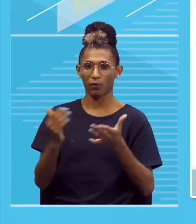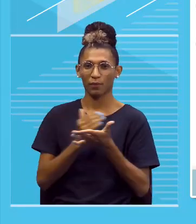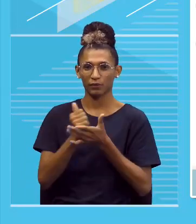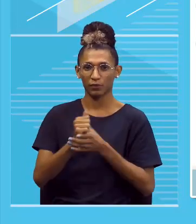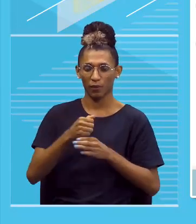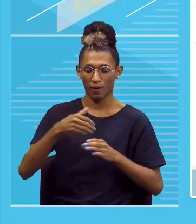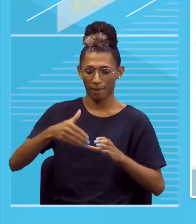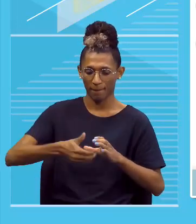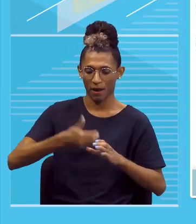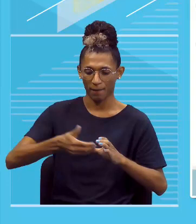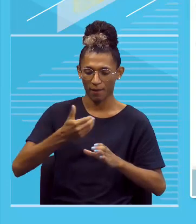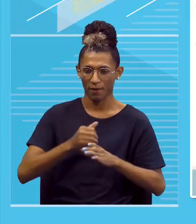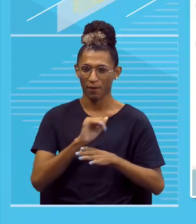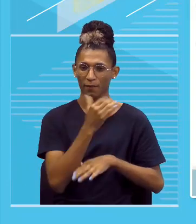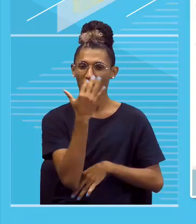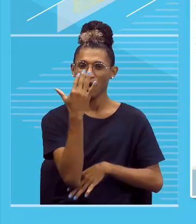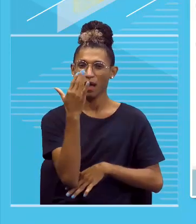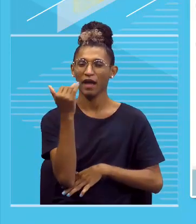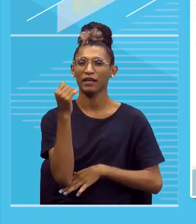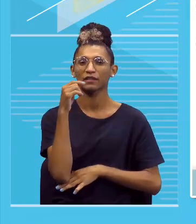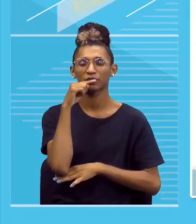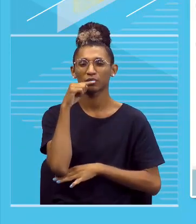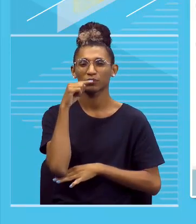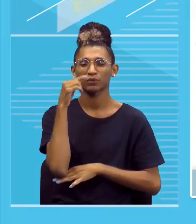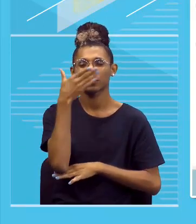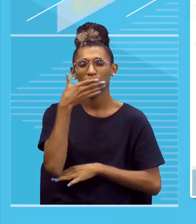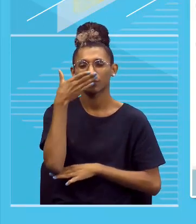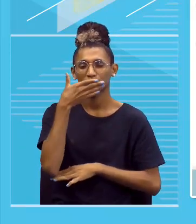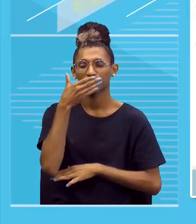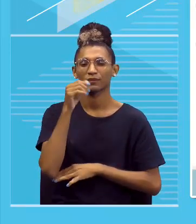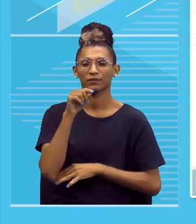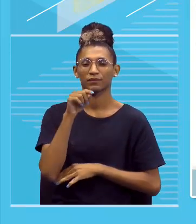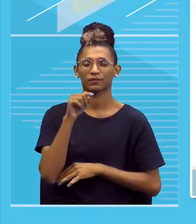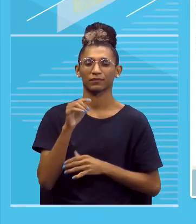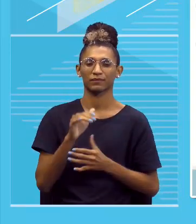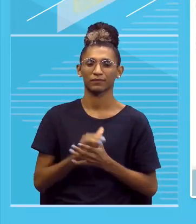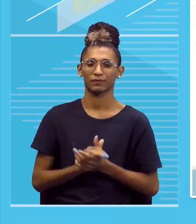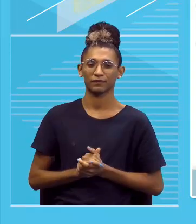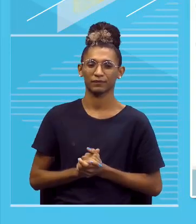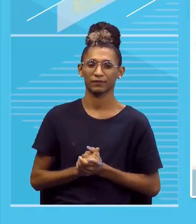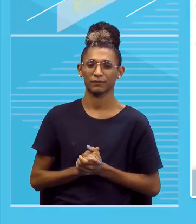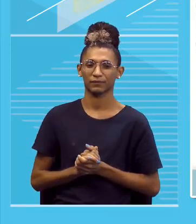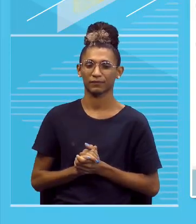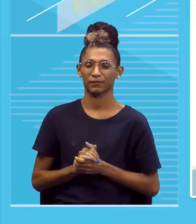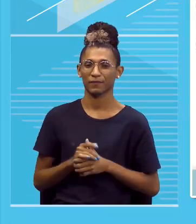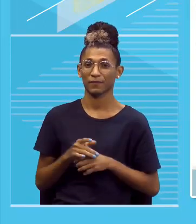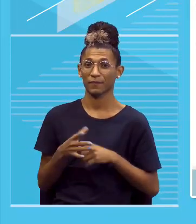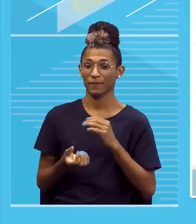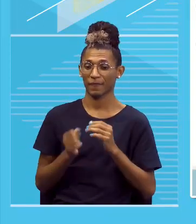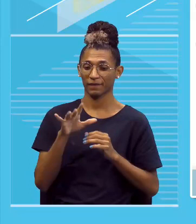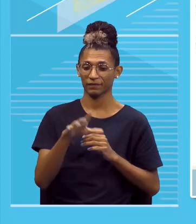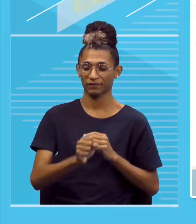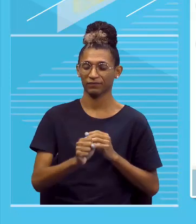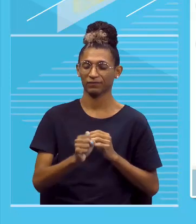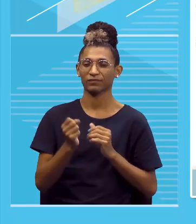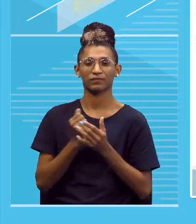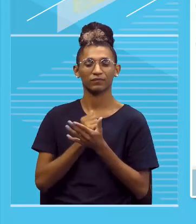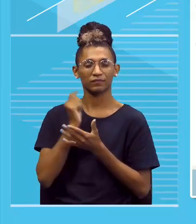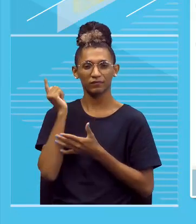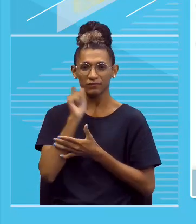de açúcar e é só cana de açúcar produzir o açúcar